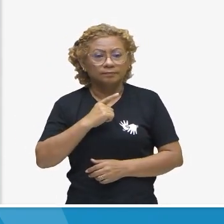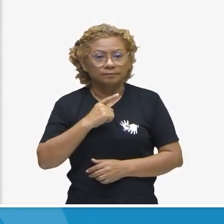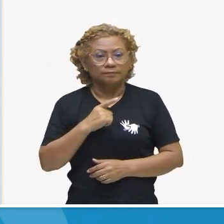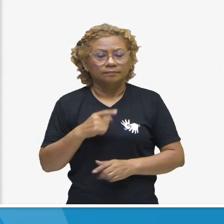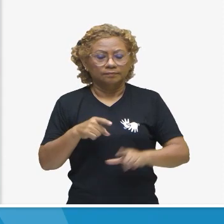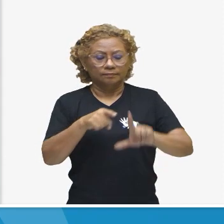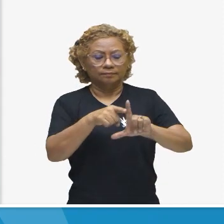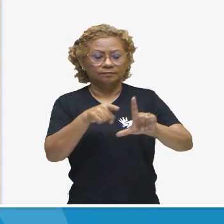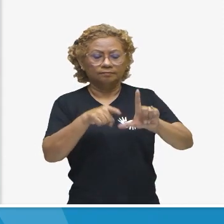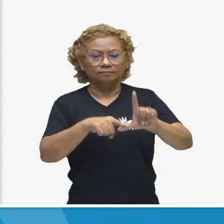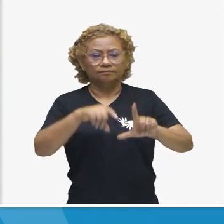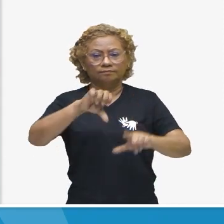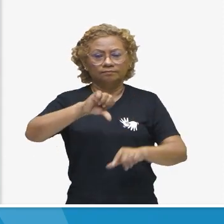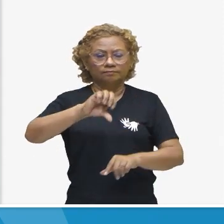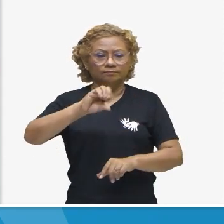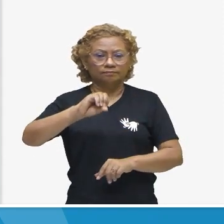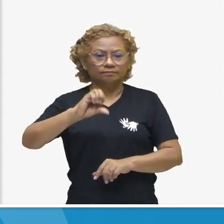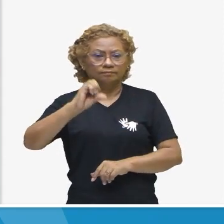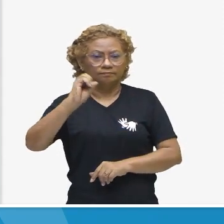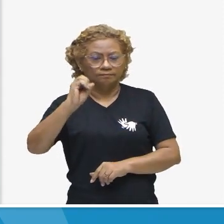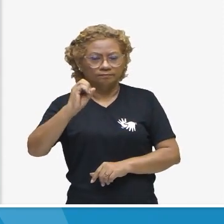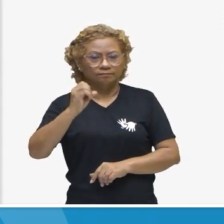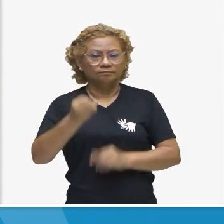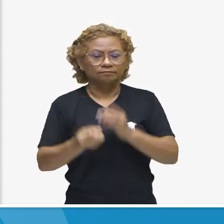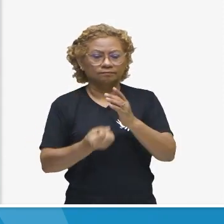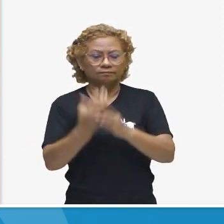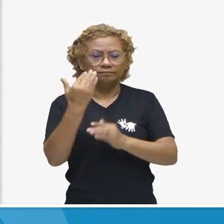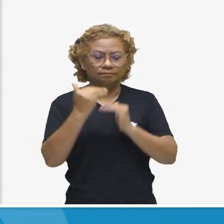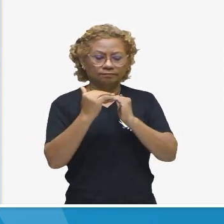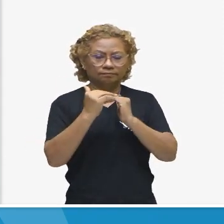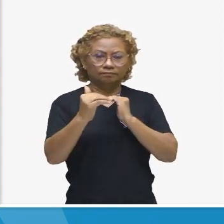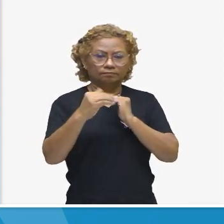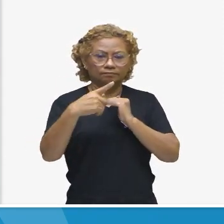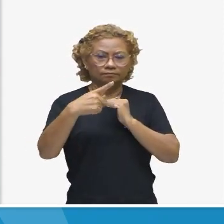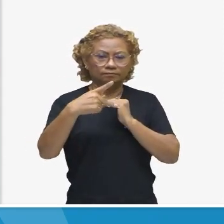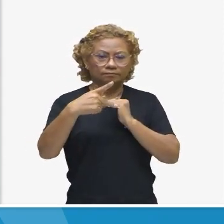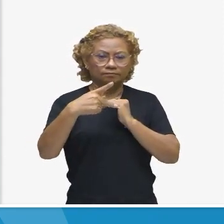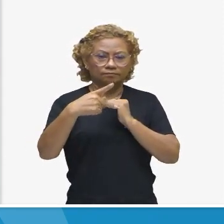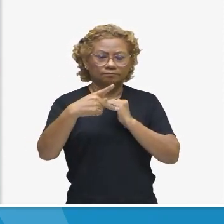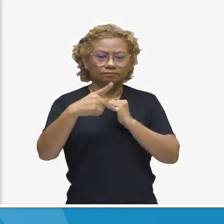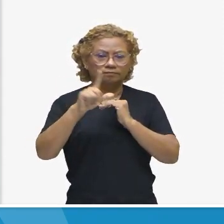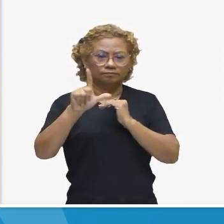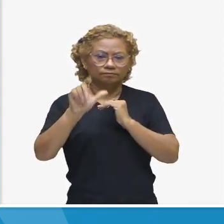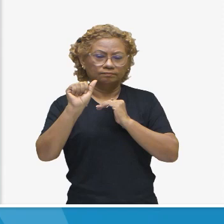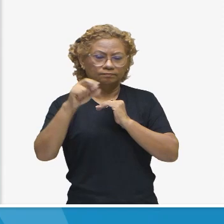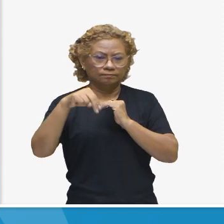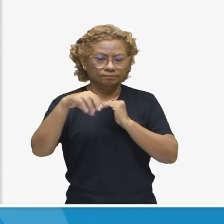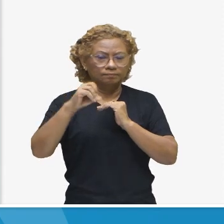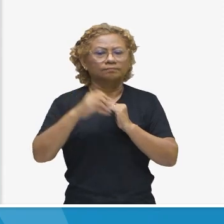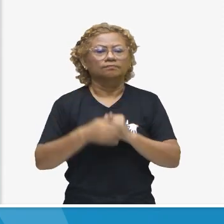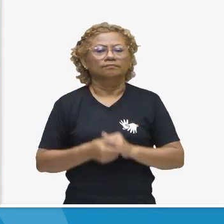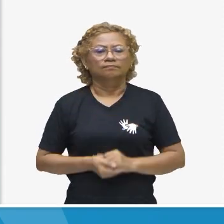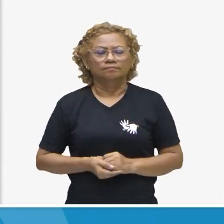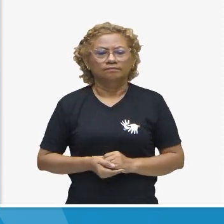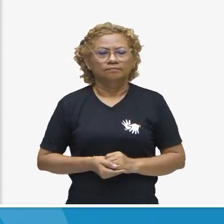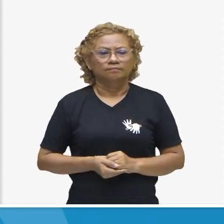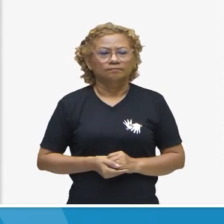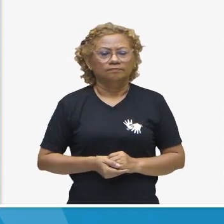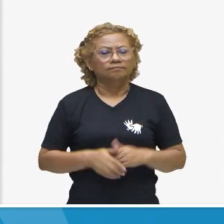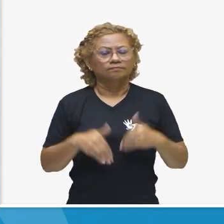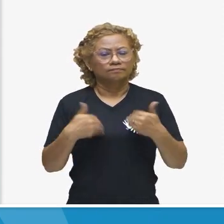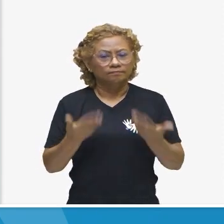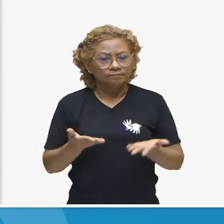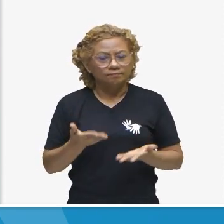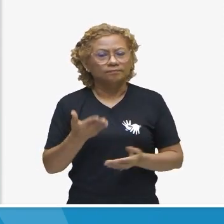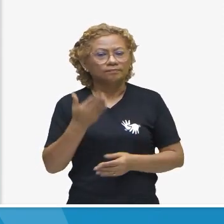tá? Formado com um plano, tá? Então, projeção ortogonal é uma